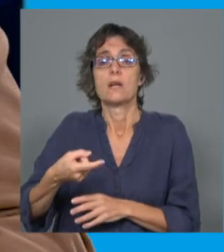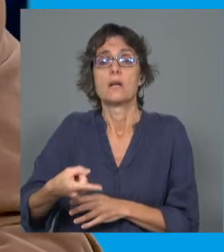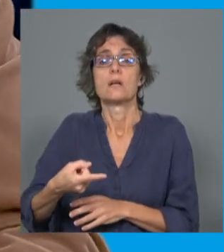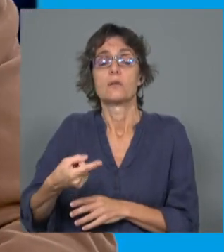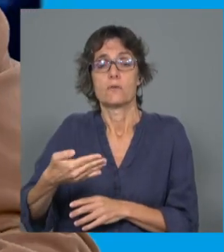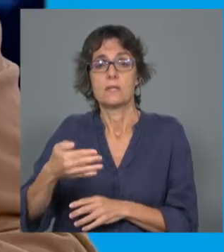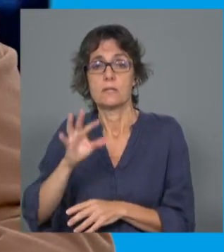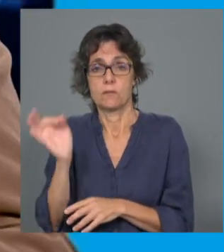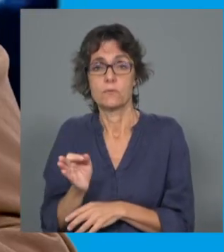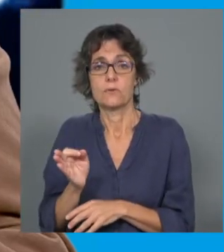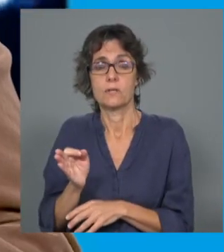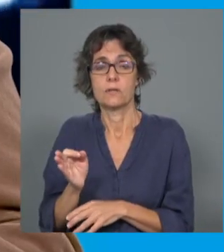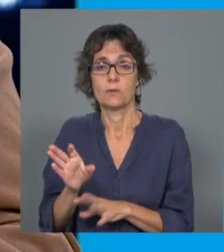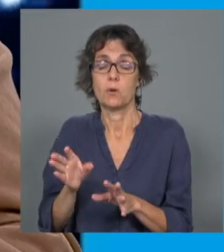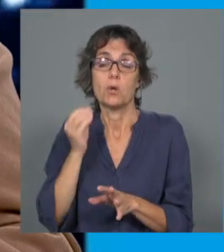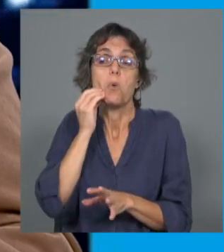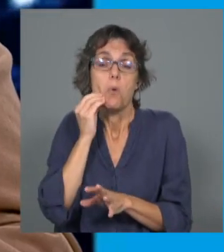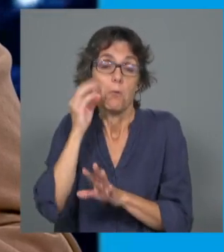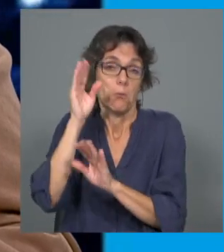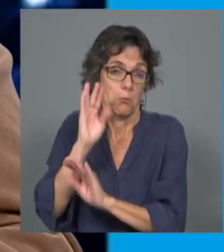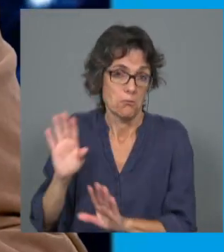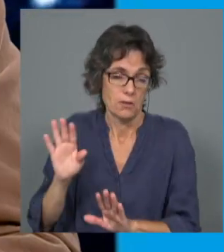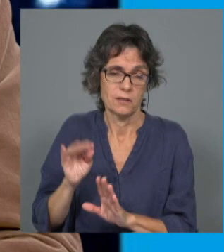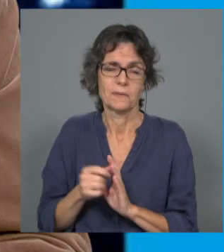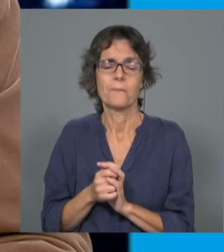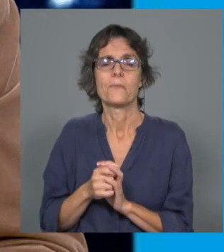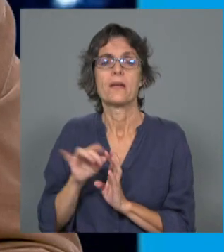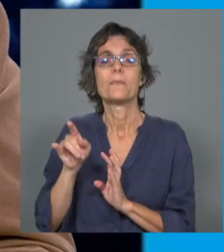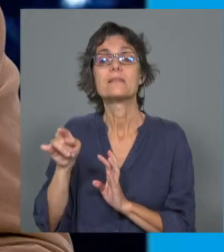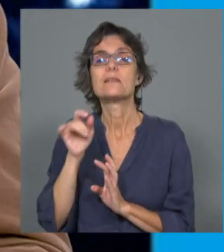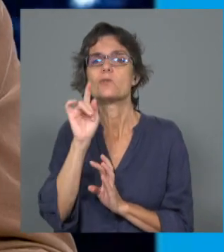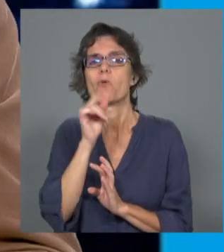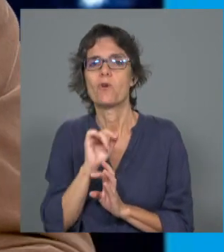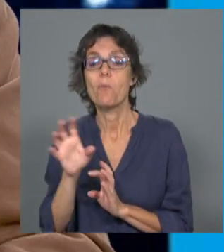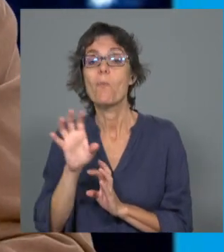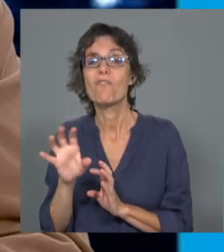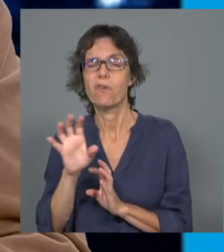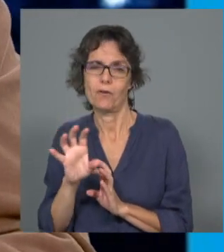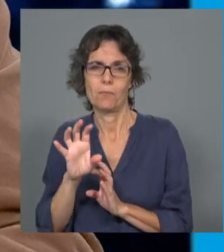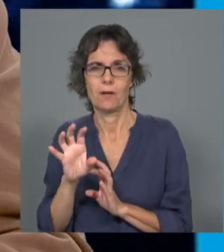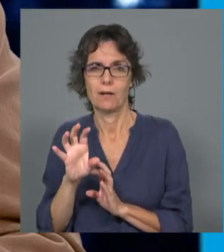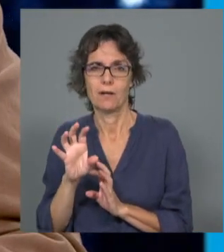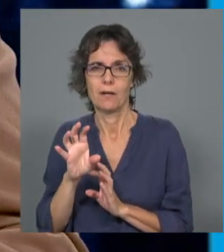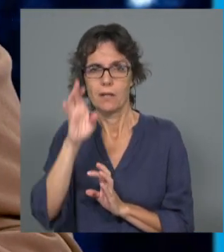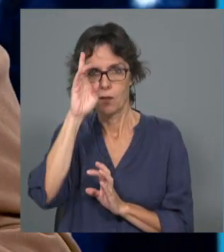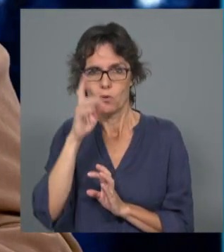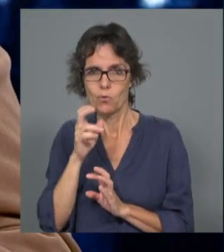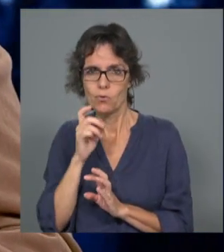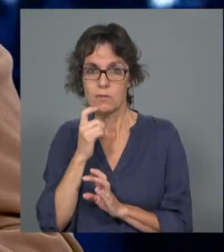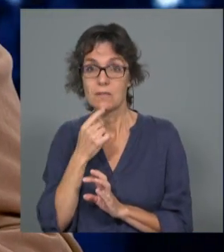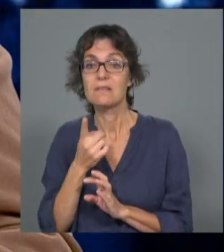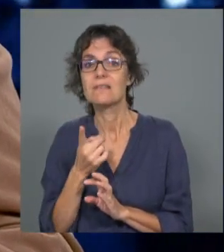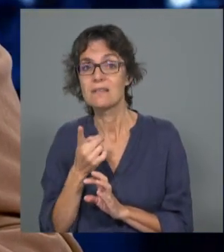chegaram é que é outra questão. É outra manobra defensiva para que, eventualmente, possa ser declarada a lei